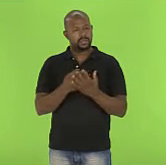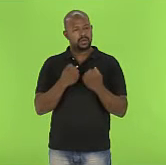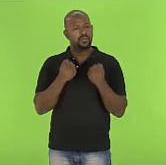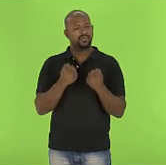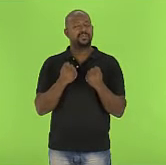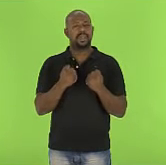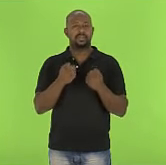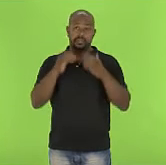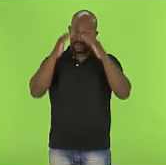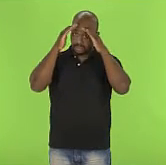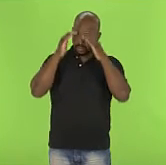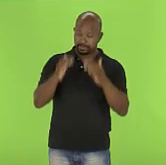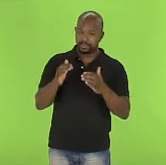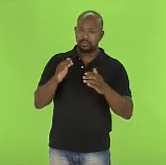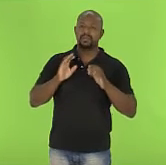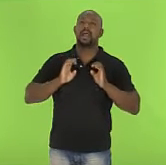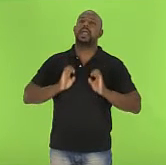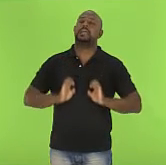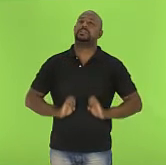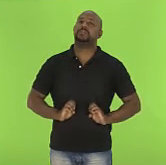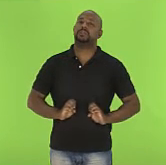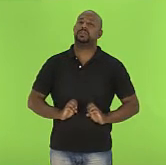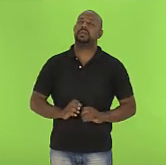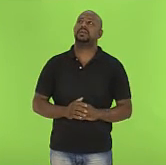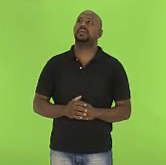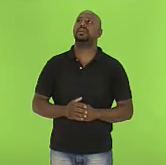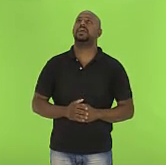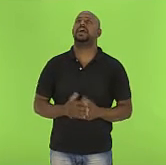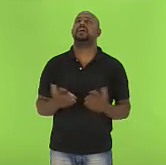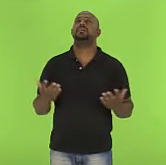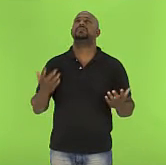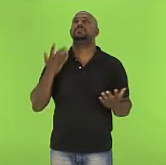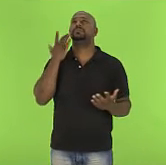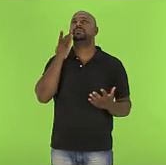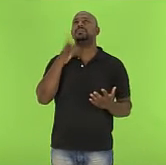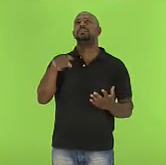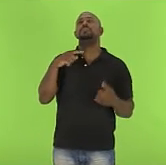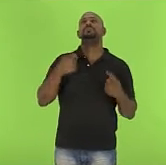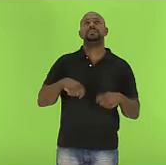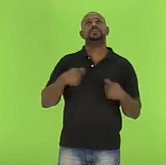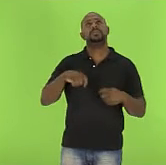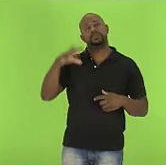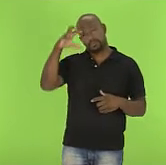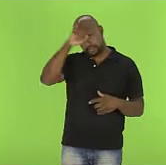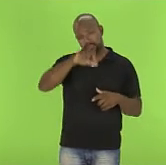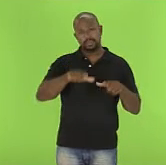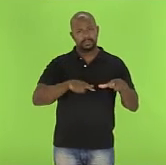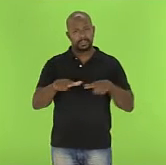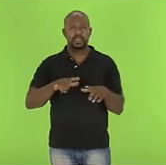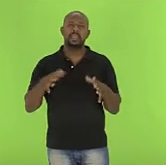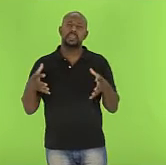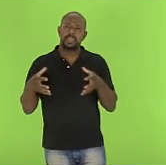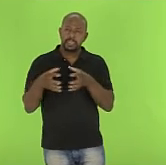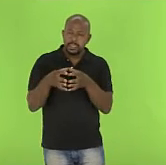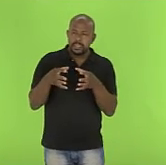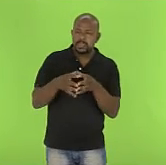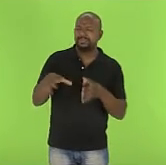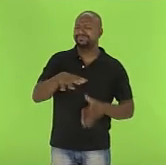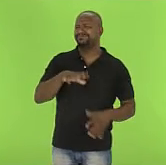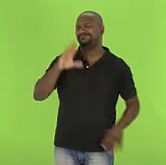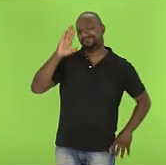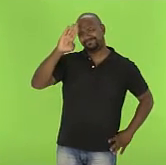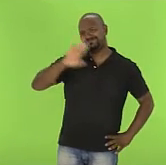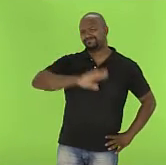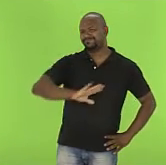Sim. E a confiança, o respeito, a ética. Acho que a gente precisa aprender a trabalhar em equipe.